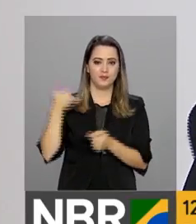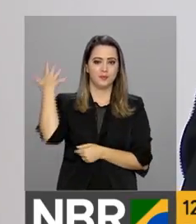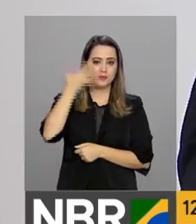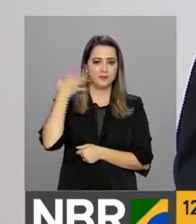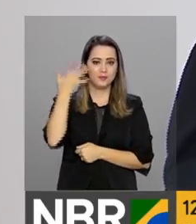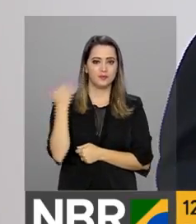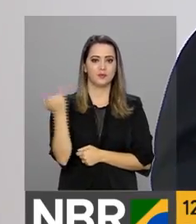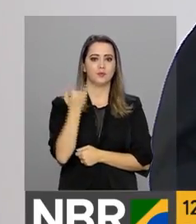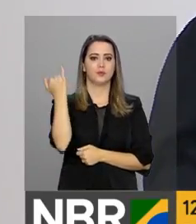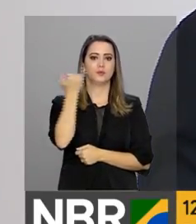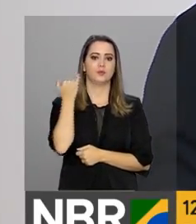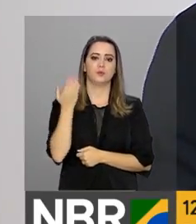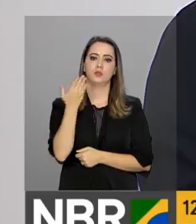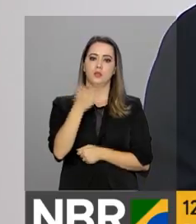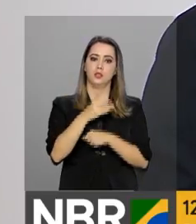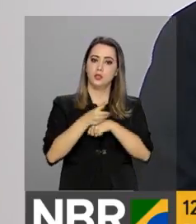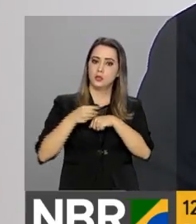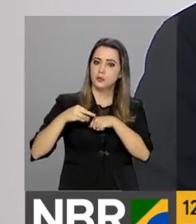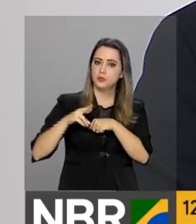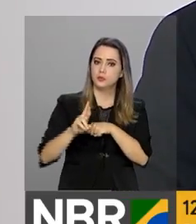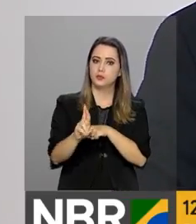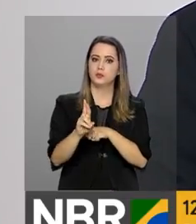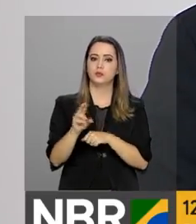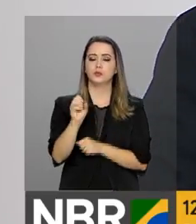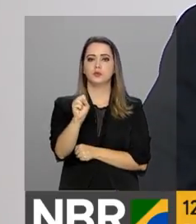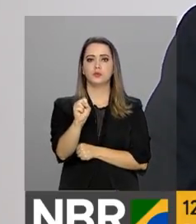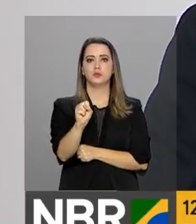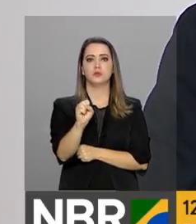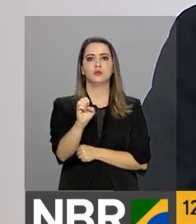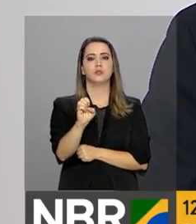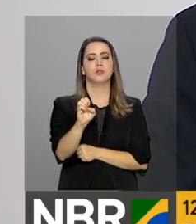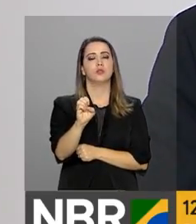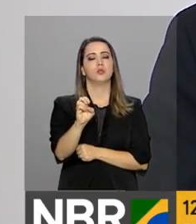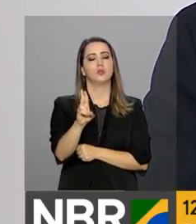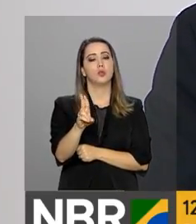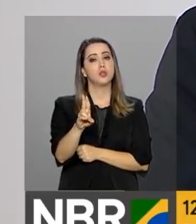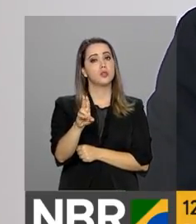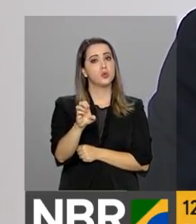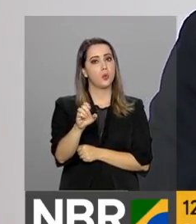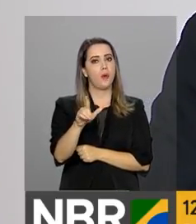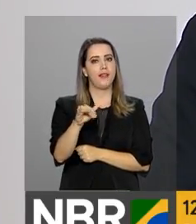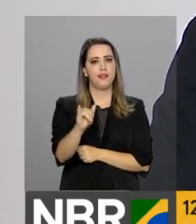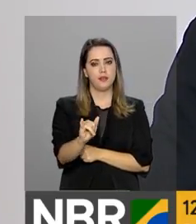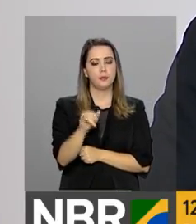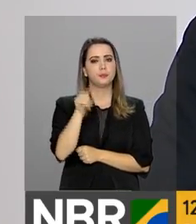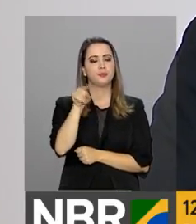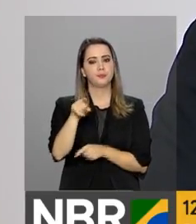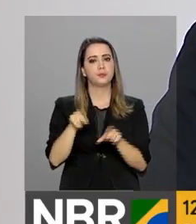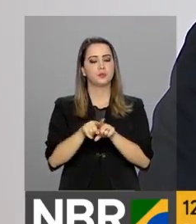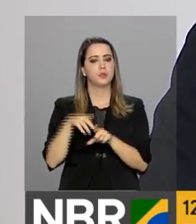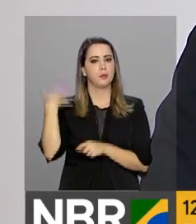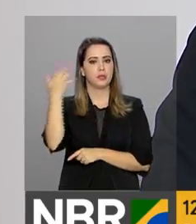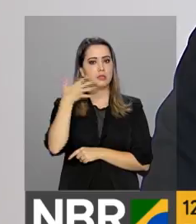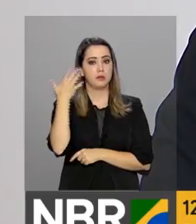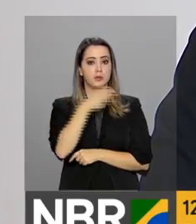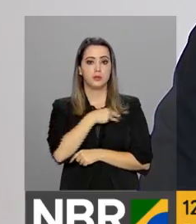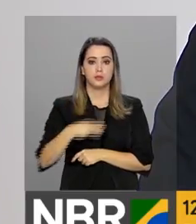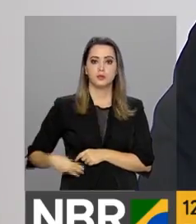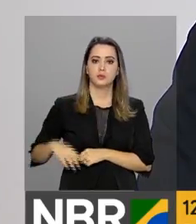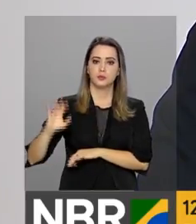primorosa autora sueli e da fala esclarecedora do ministro sarney